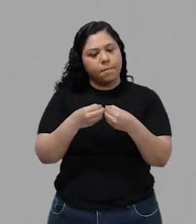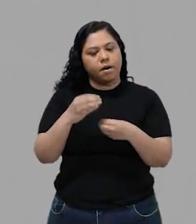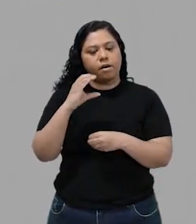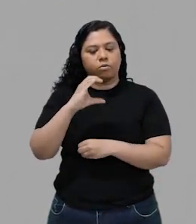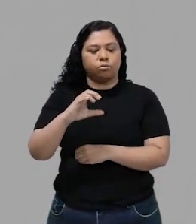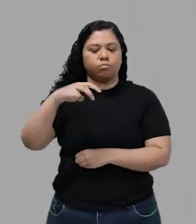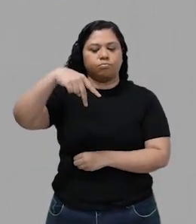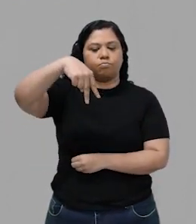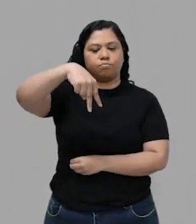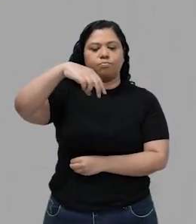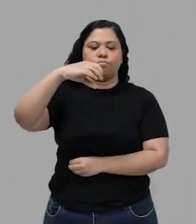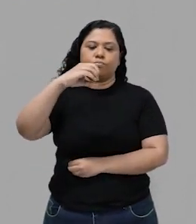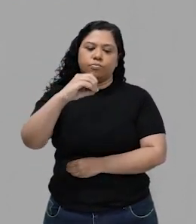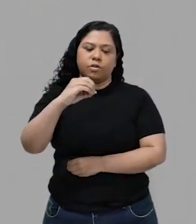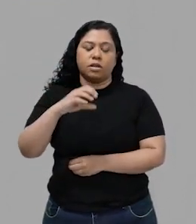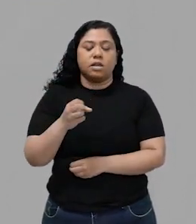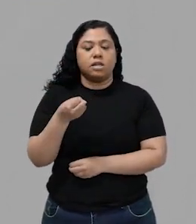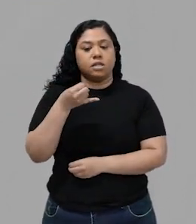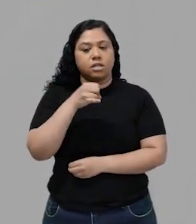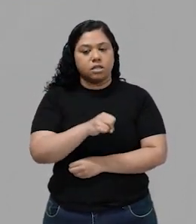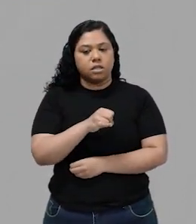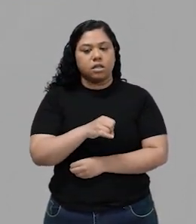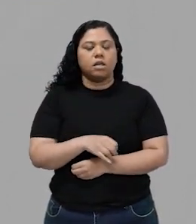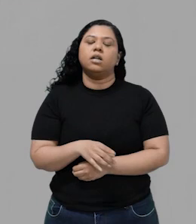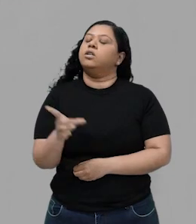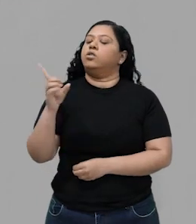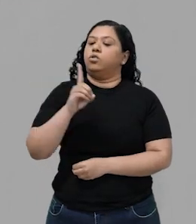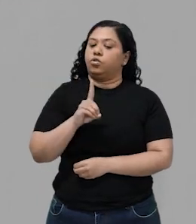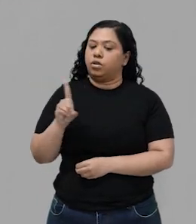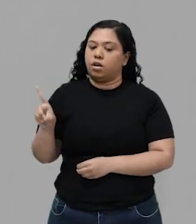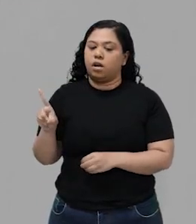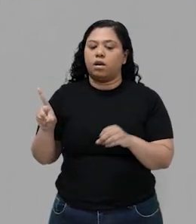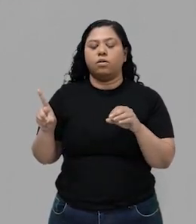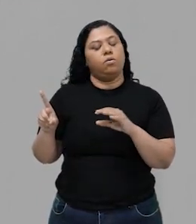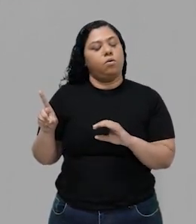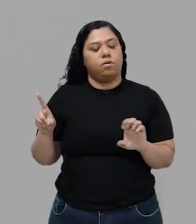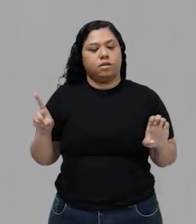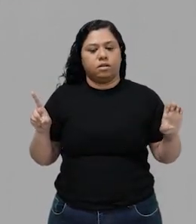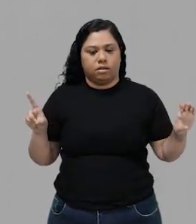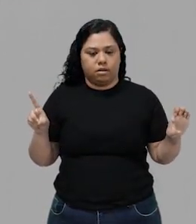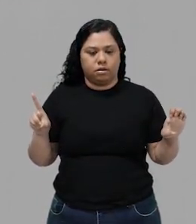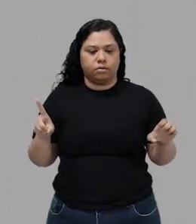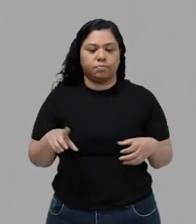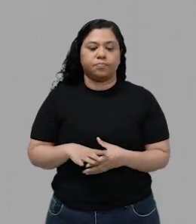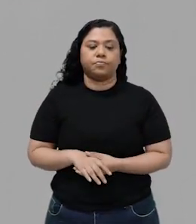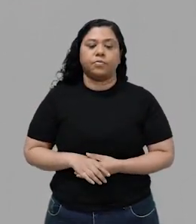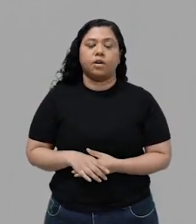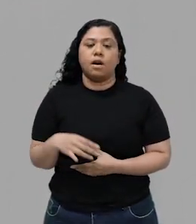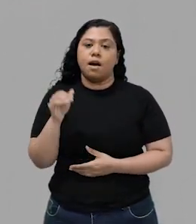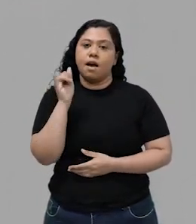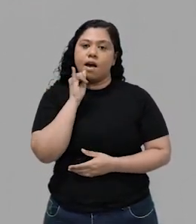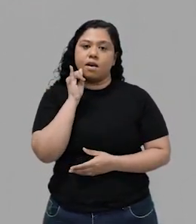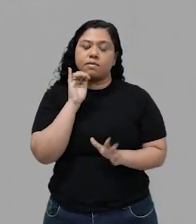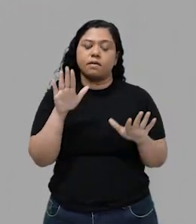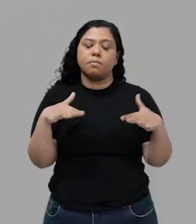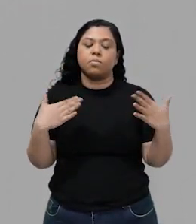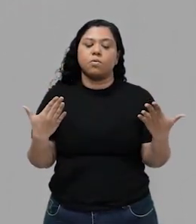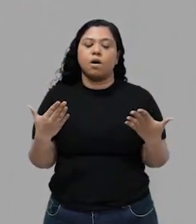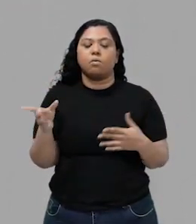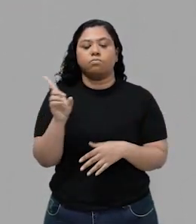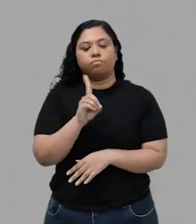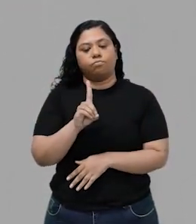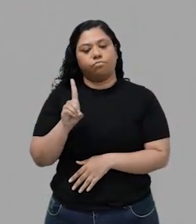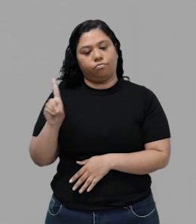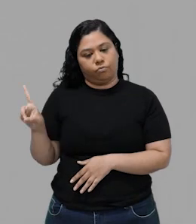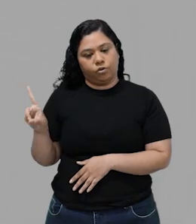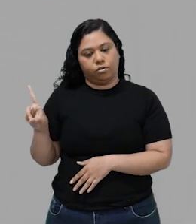têm que verificar se é o lado direito ou o lado esquerdo mais próximo da carbonila. No nosso exemplo, é o lado direito. Então,